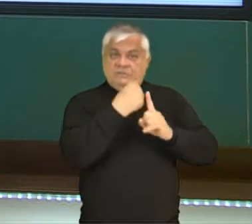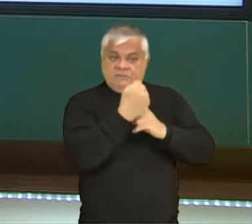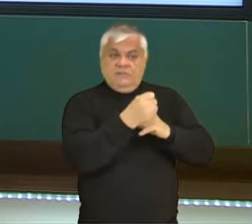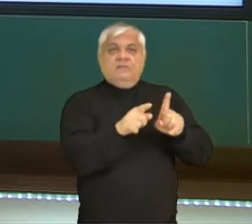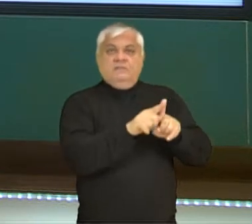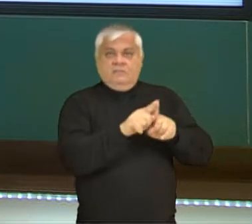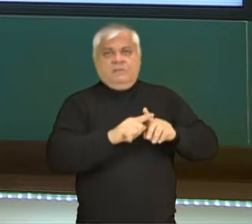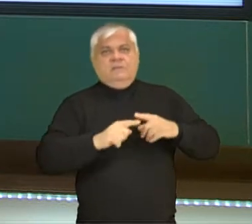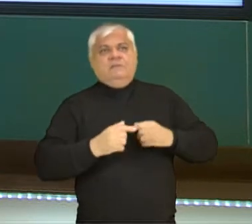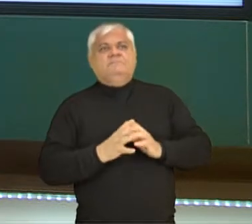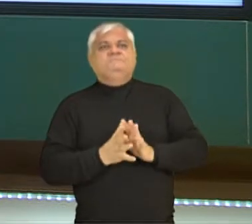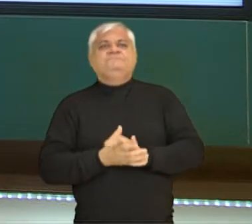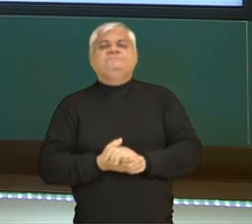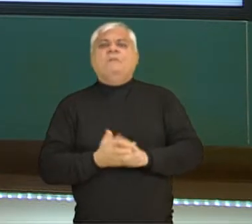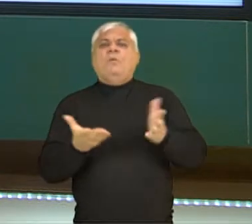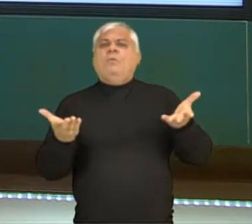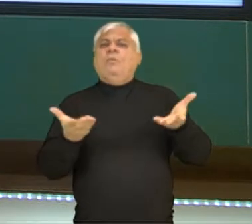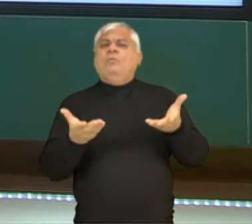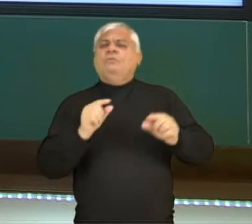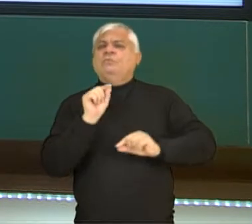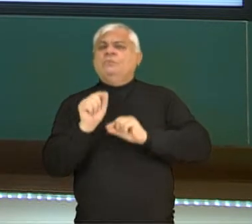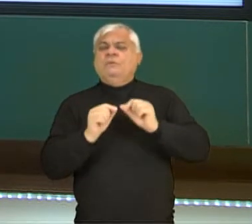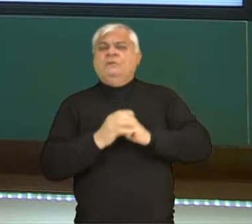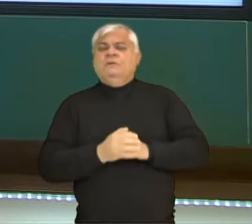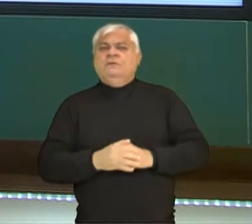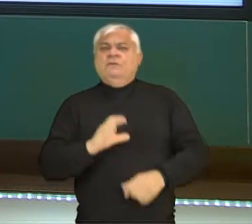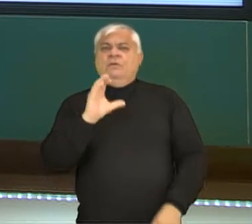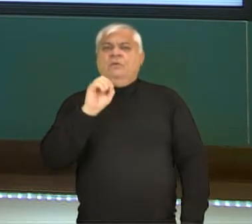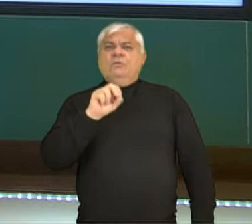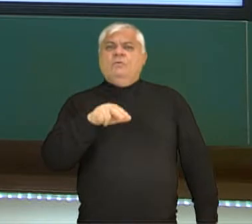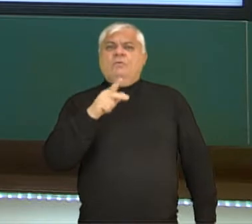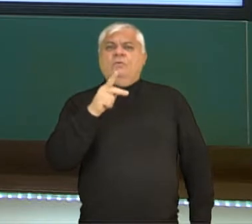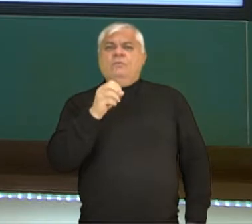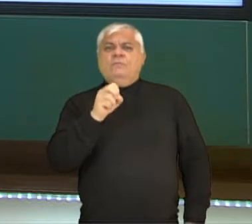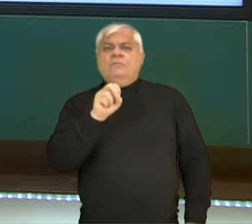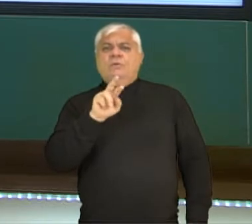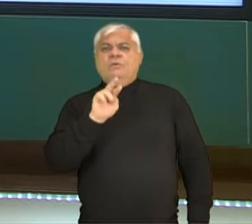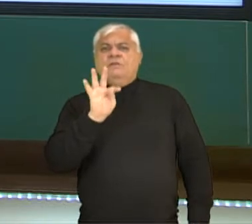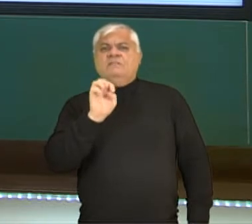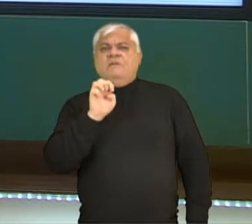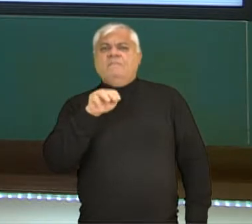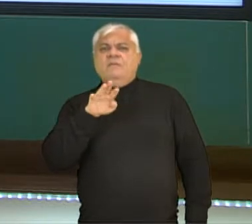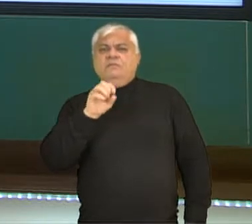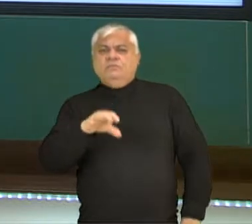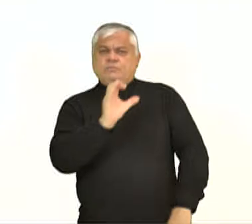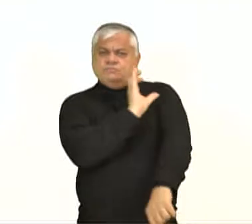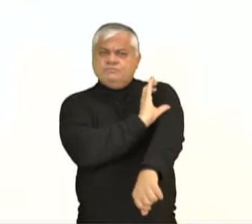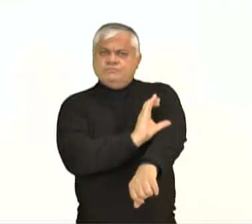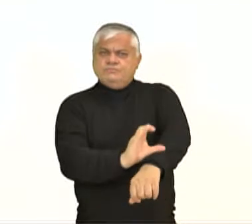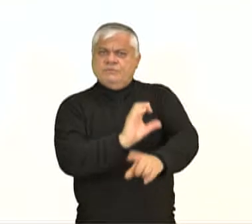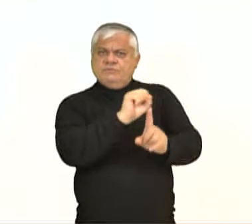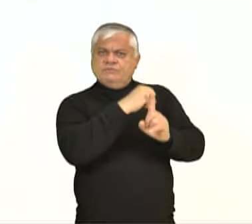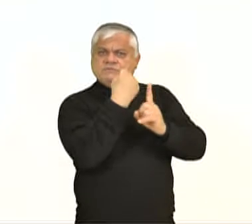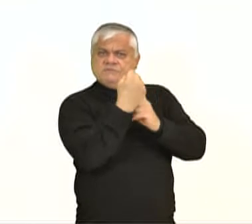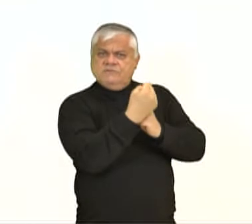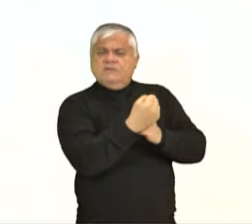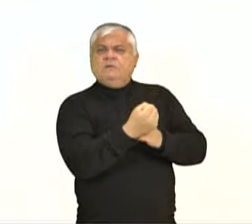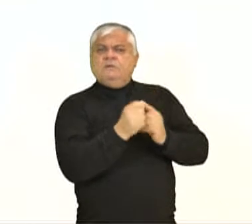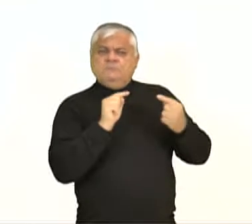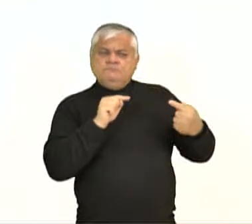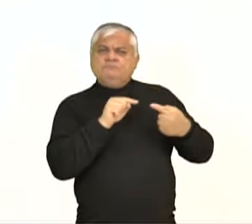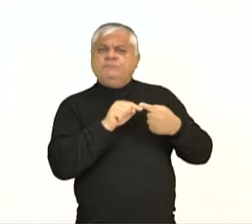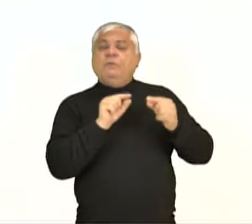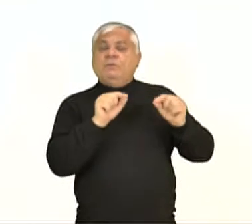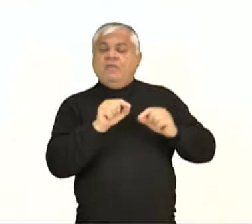nosso redor. E hoje a gente vai falar sobre comportamentos sociais, né? Os comportamentos sociais desejáveis